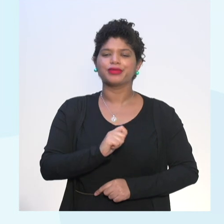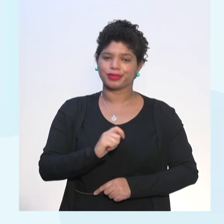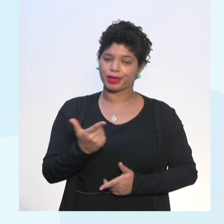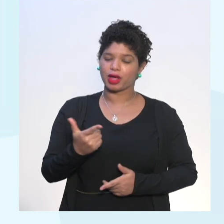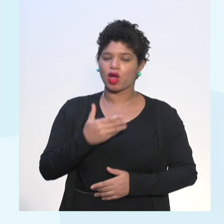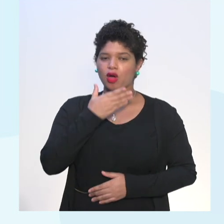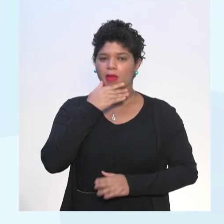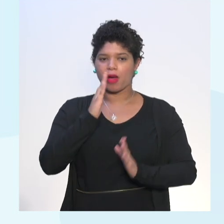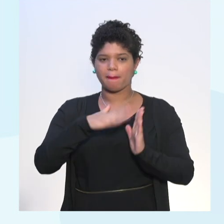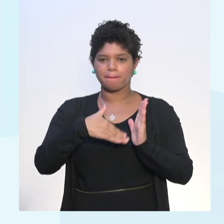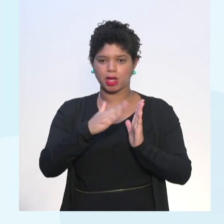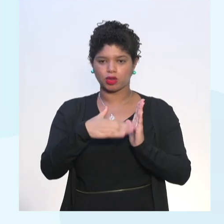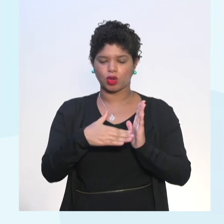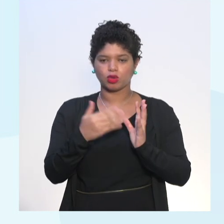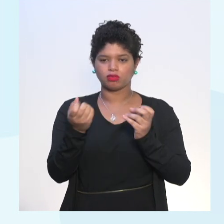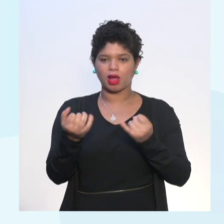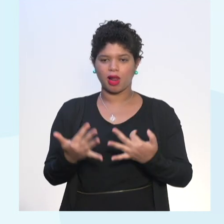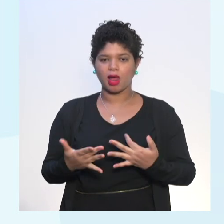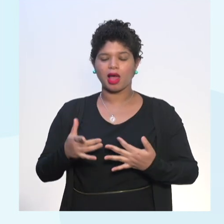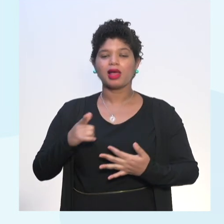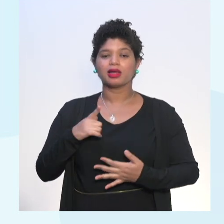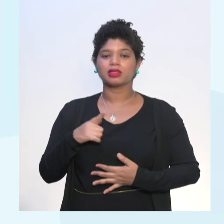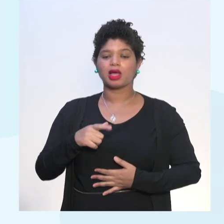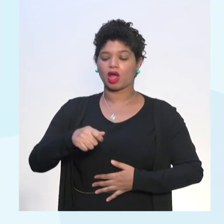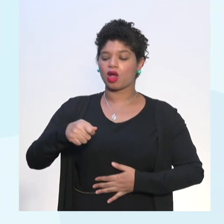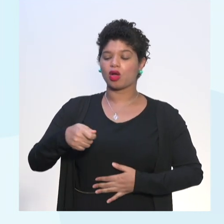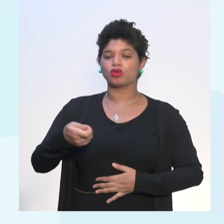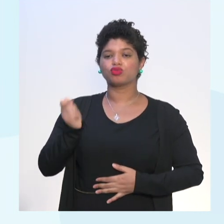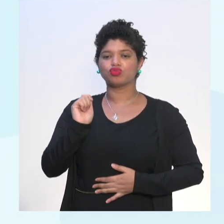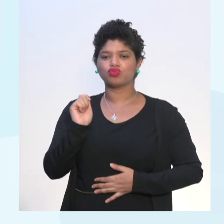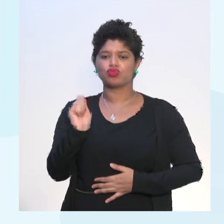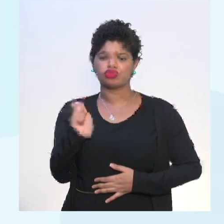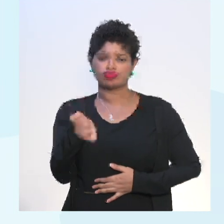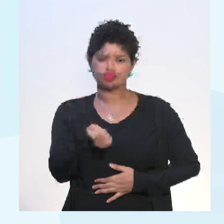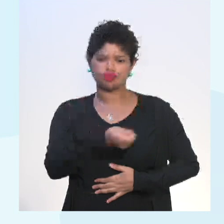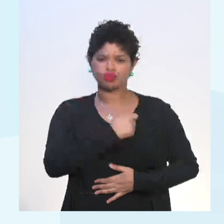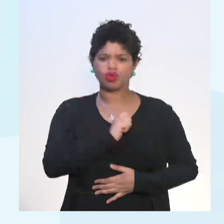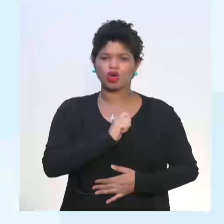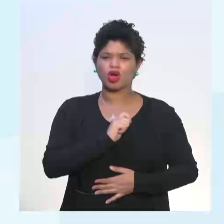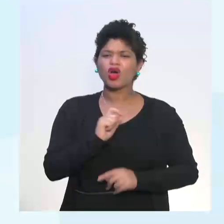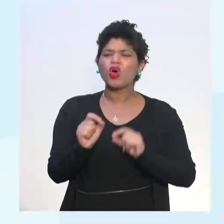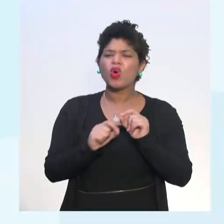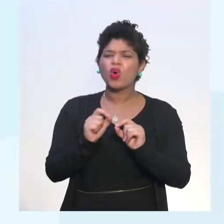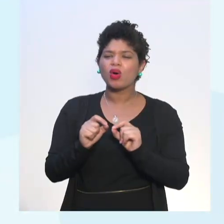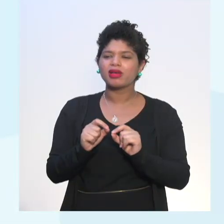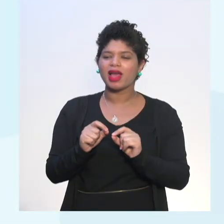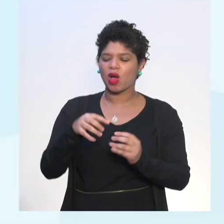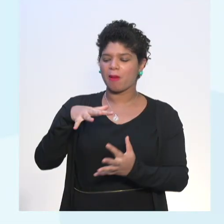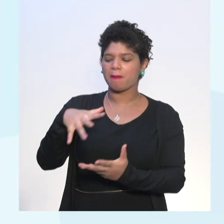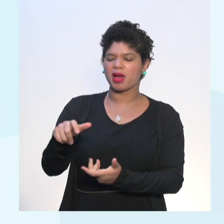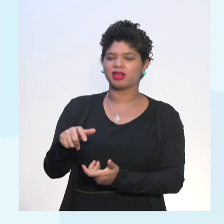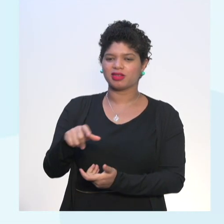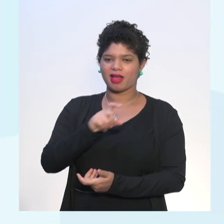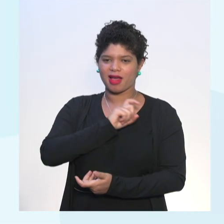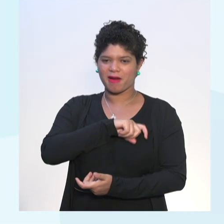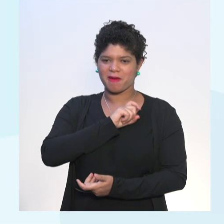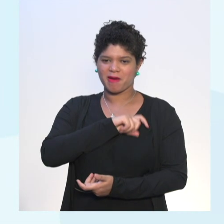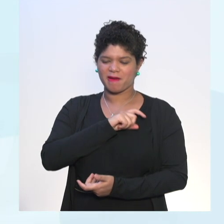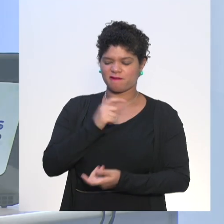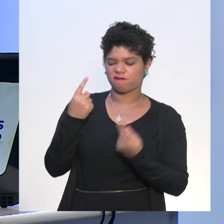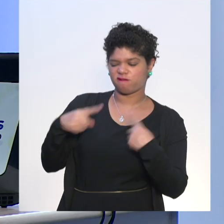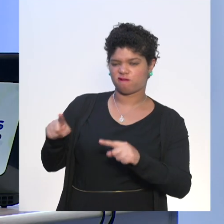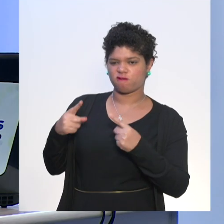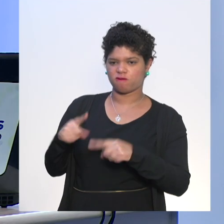pintor que esta arma serviria para castigar a humanidade. Por trás